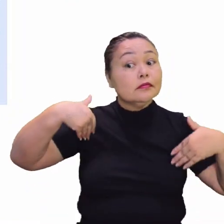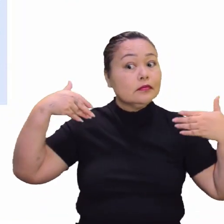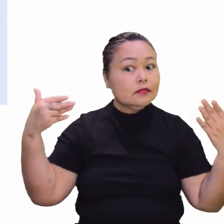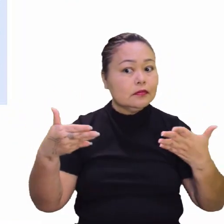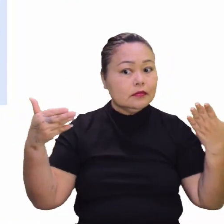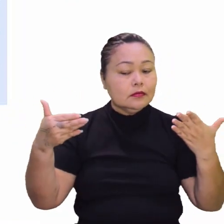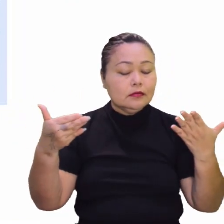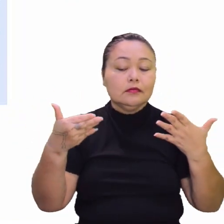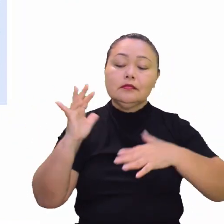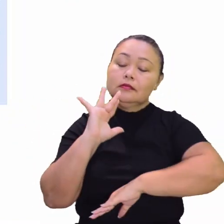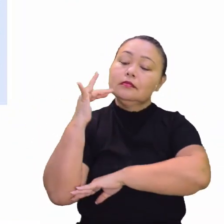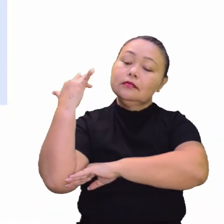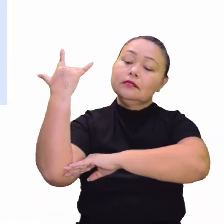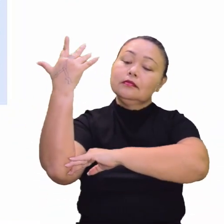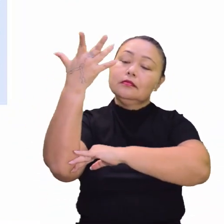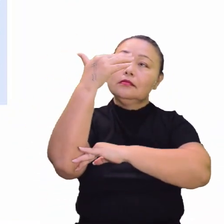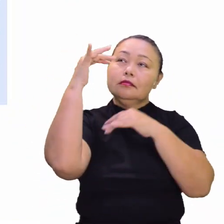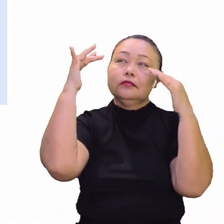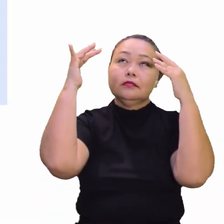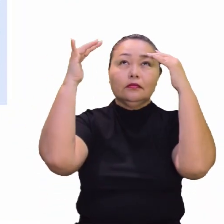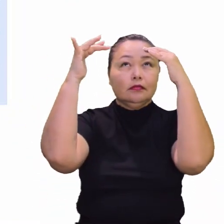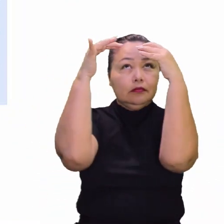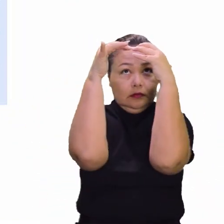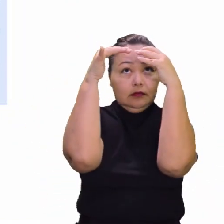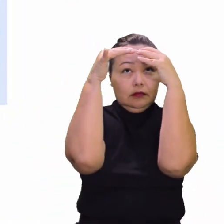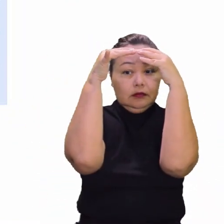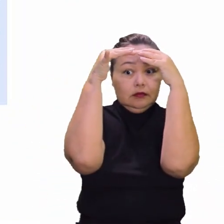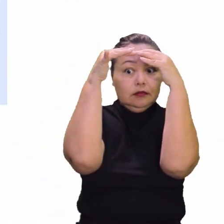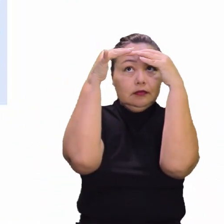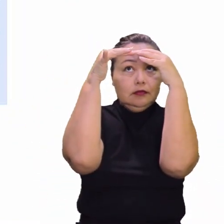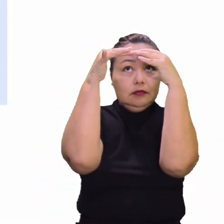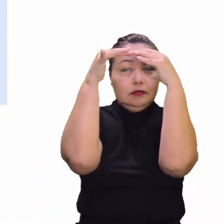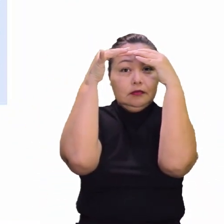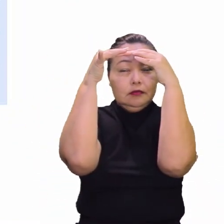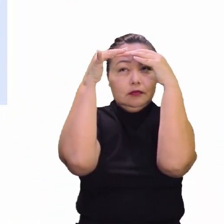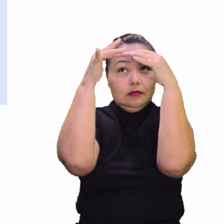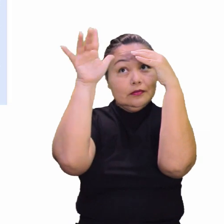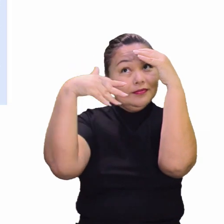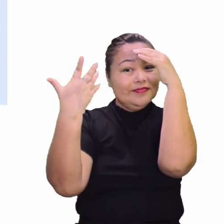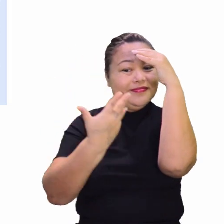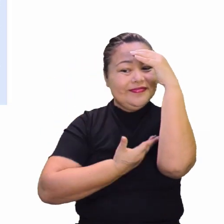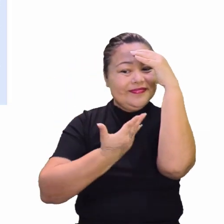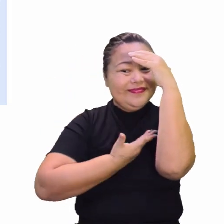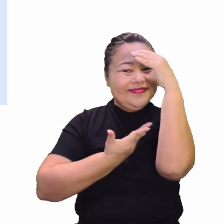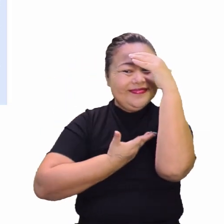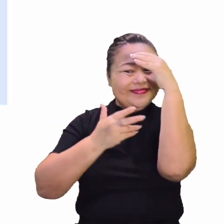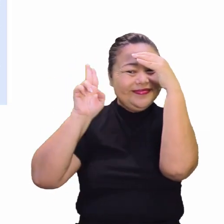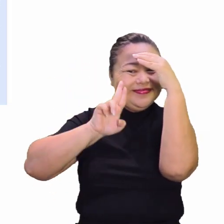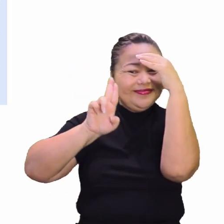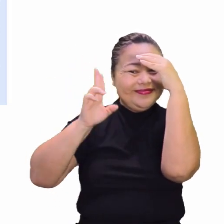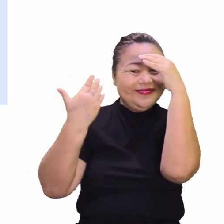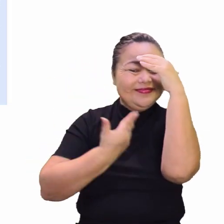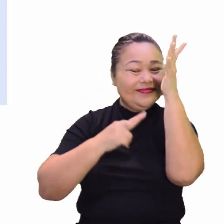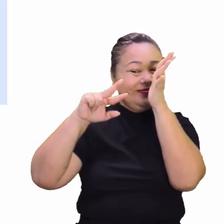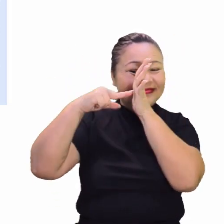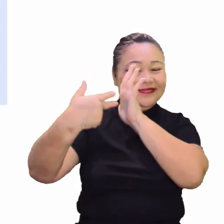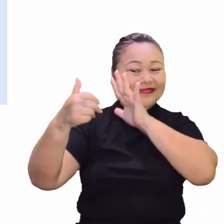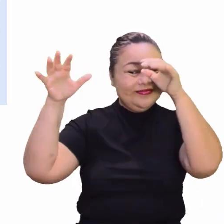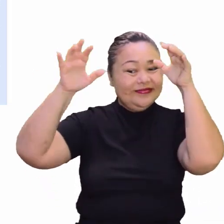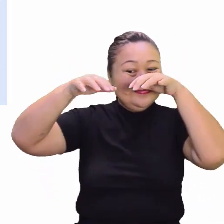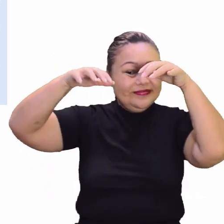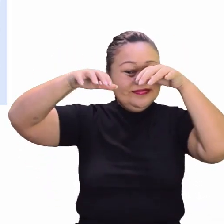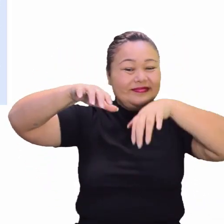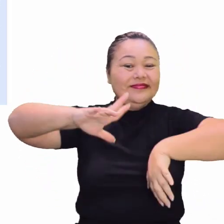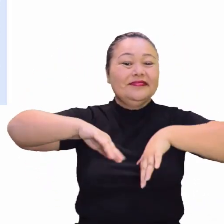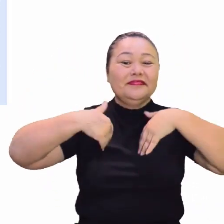Agora, a densa, Rogério, a floresta, que é amiga da chuva. Vamos lá, essa Isso? mesmo, também.